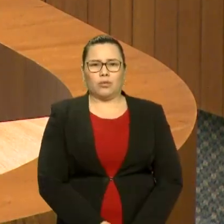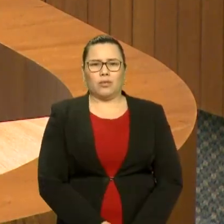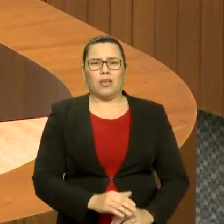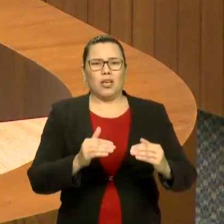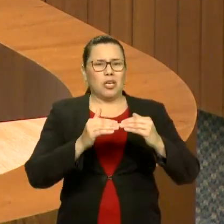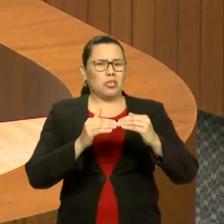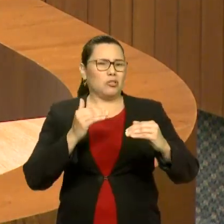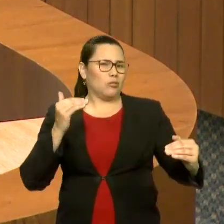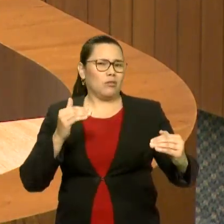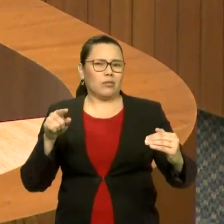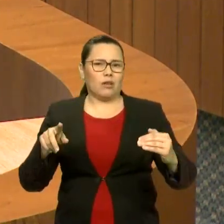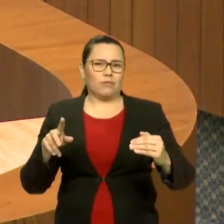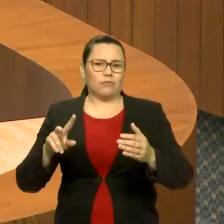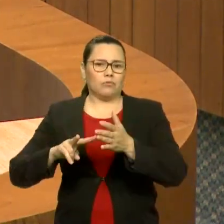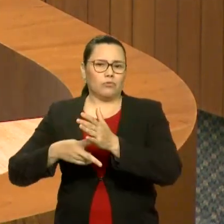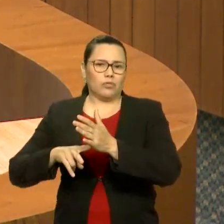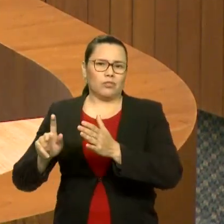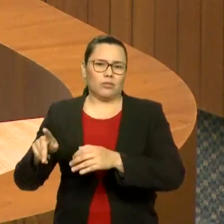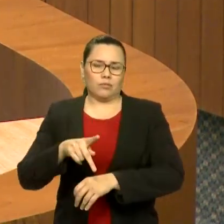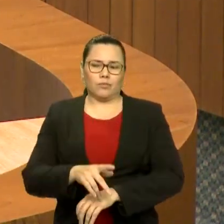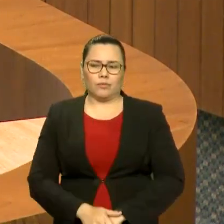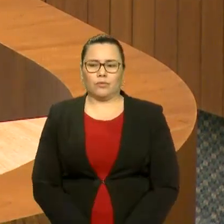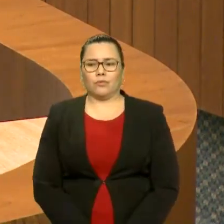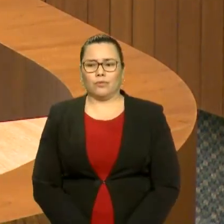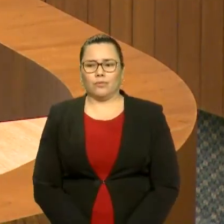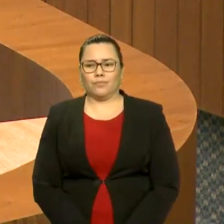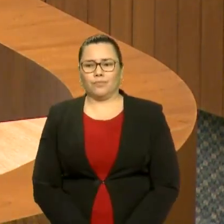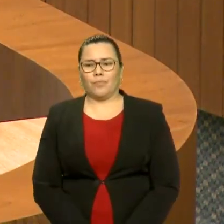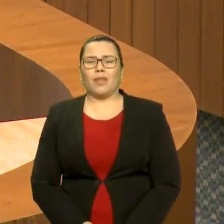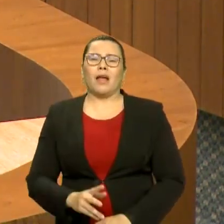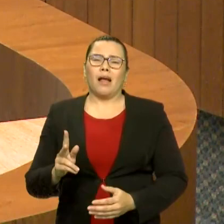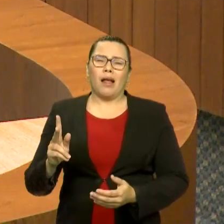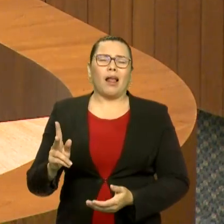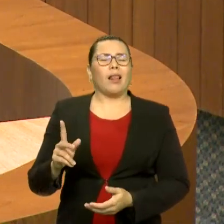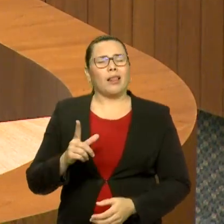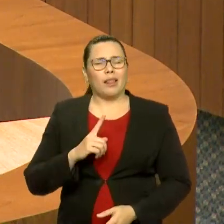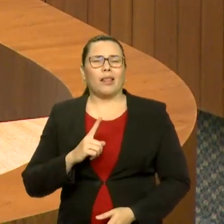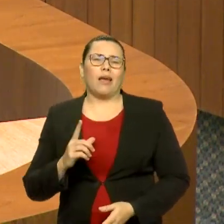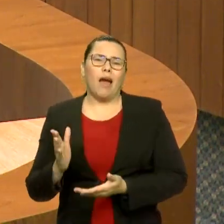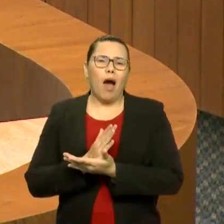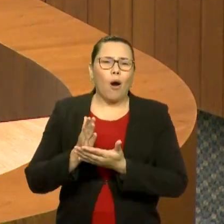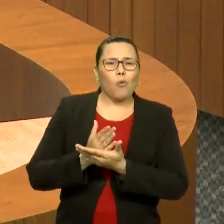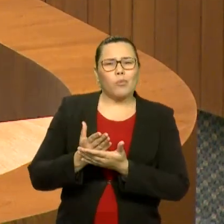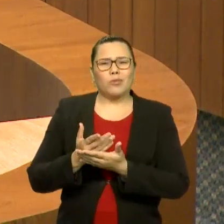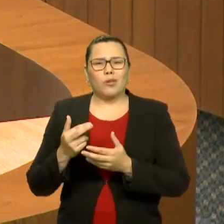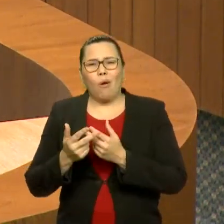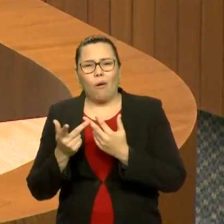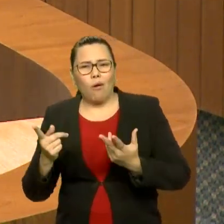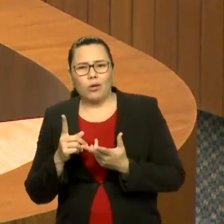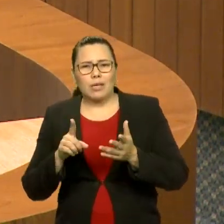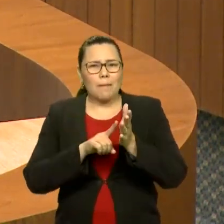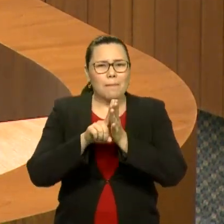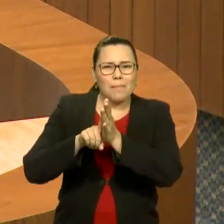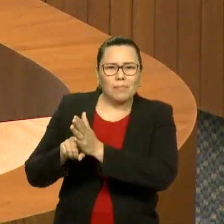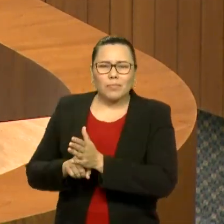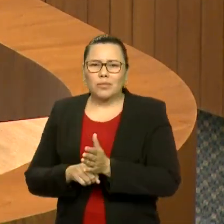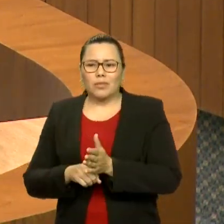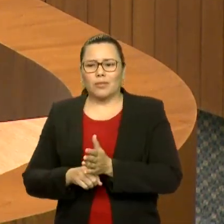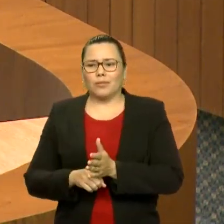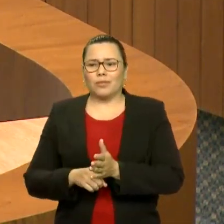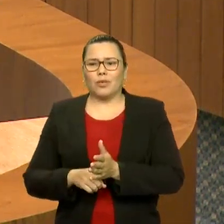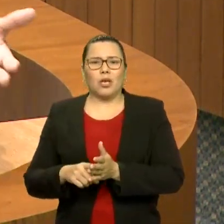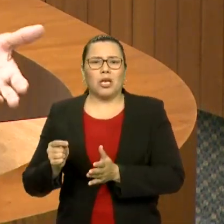2022, que não foram concluídas ainda, não foram apuradas ainda, com relação a supersalários pagos